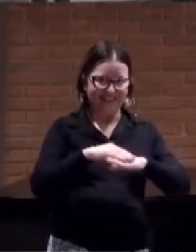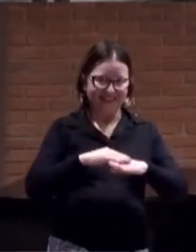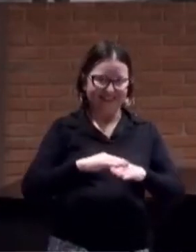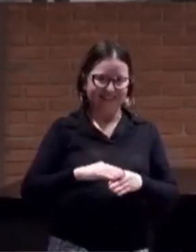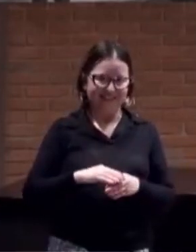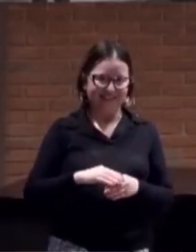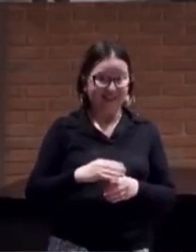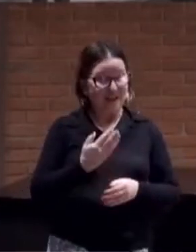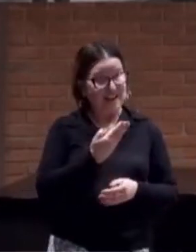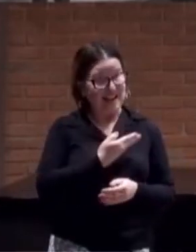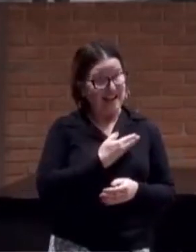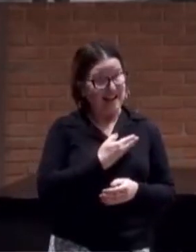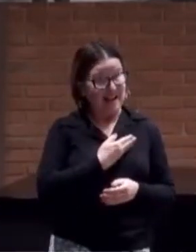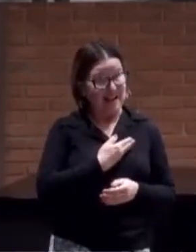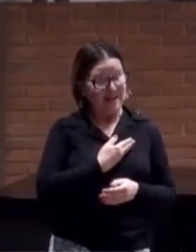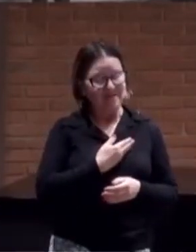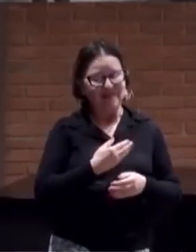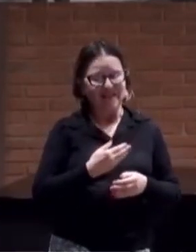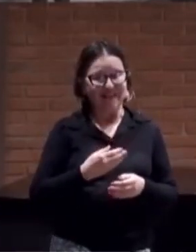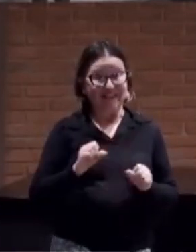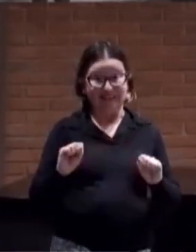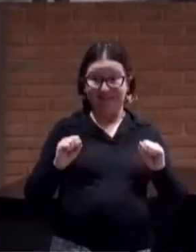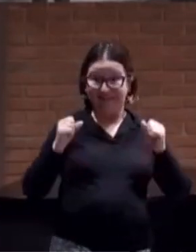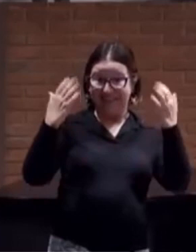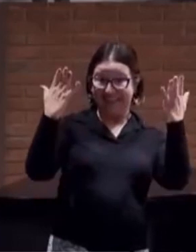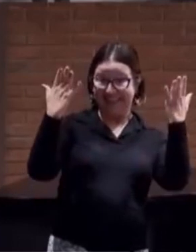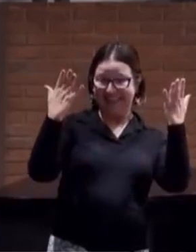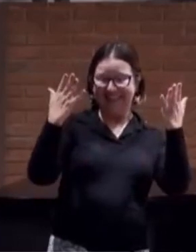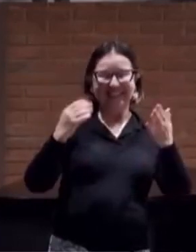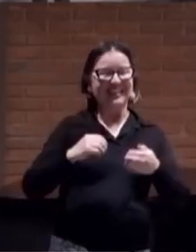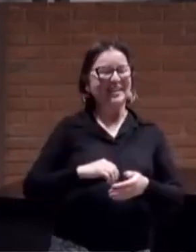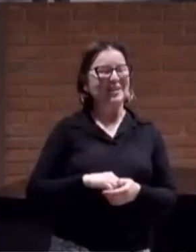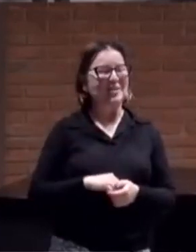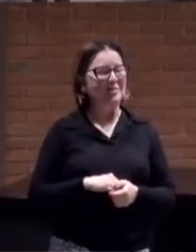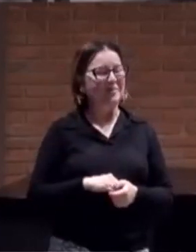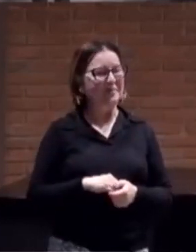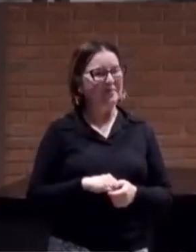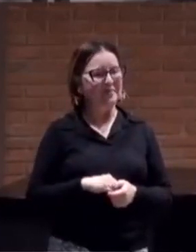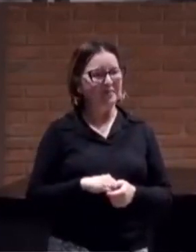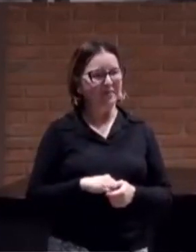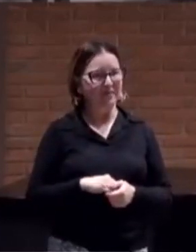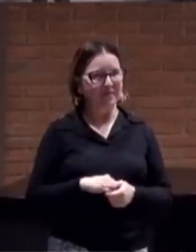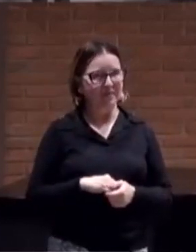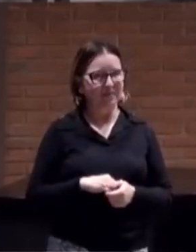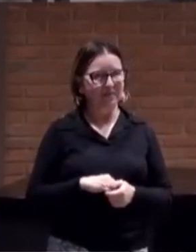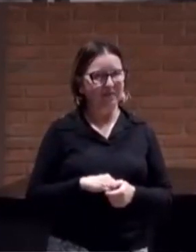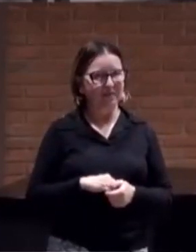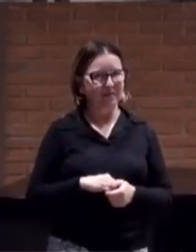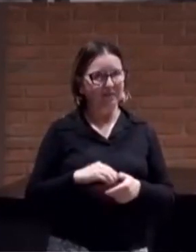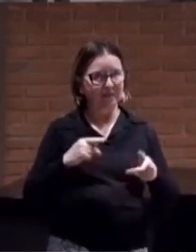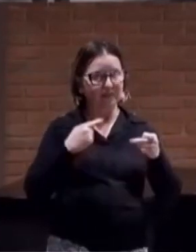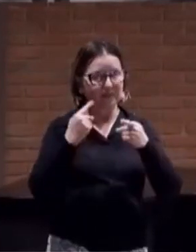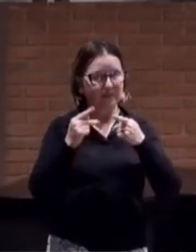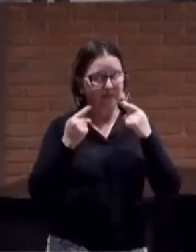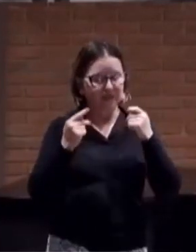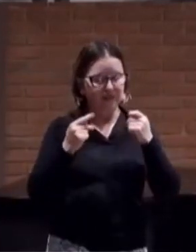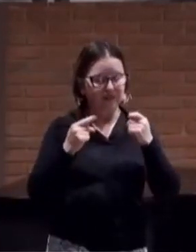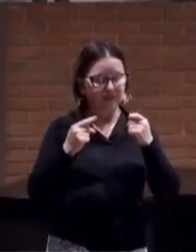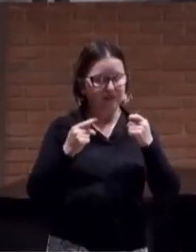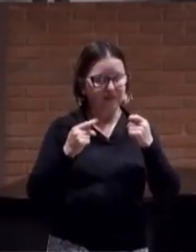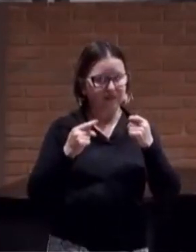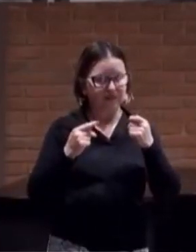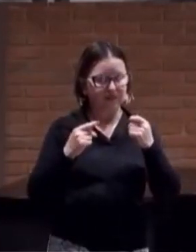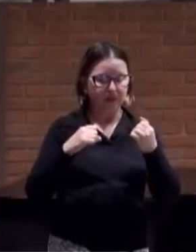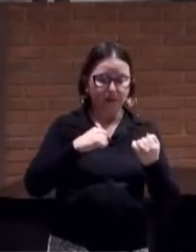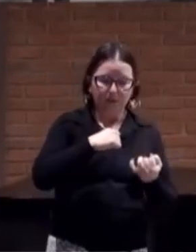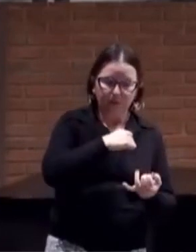com os amigos na festa, da questão que está no mundo inteiro, todo